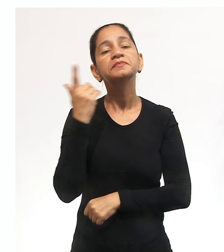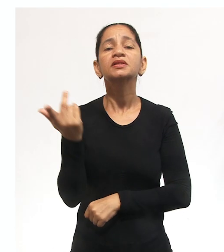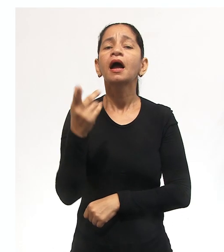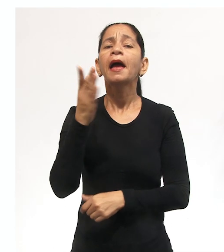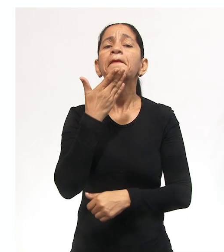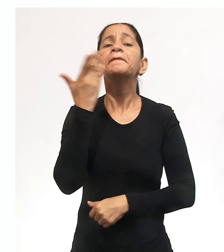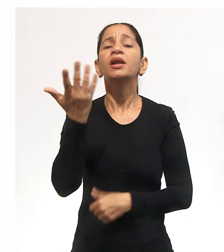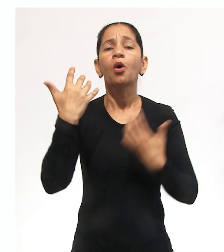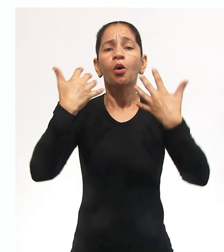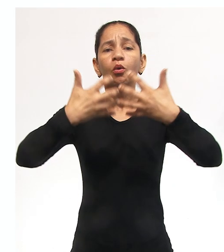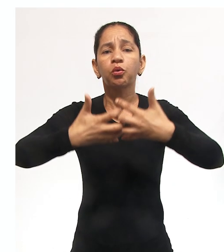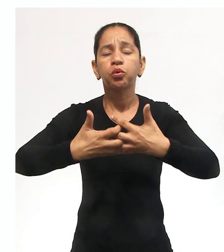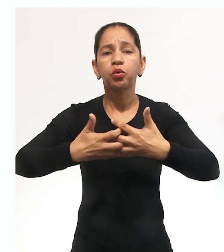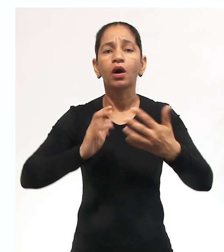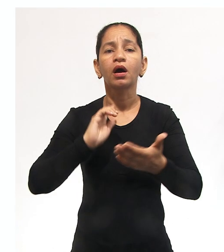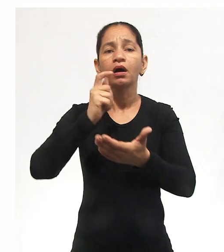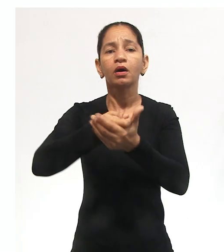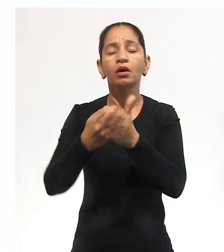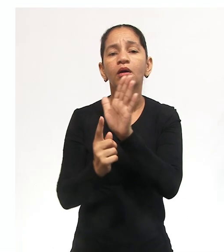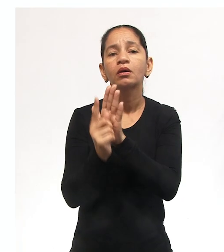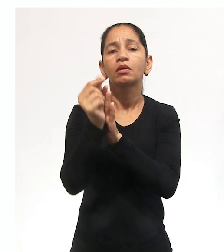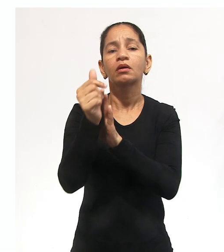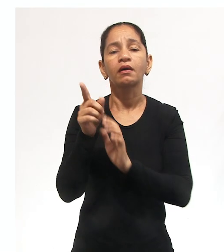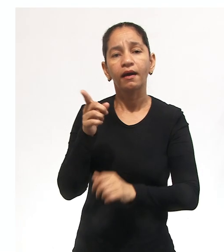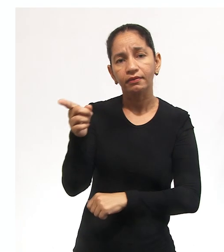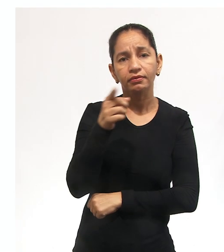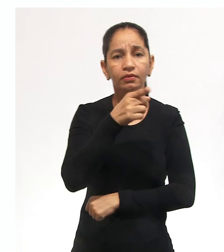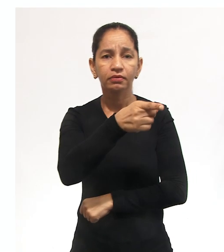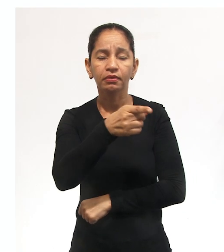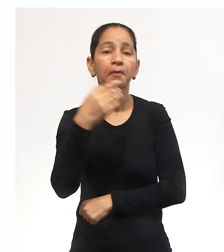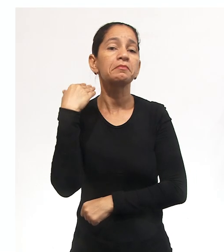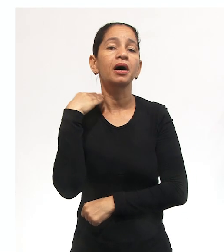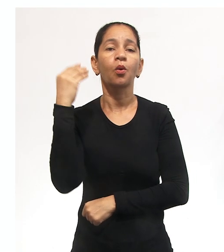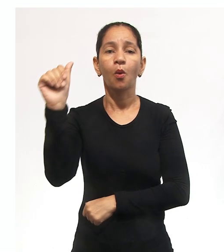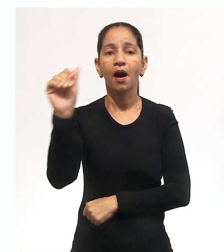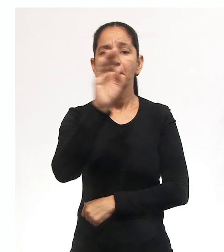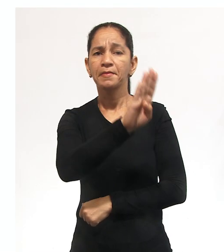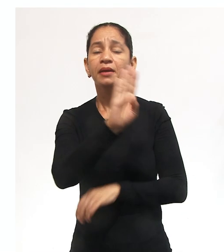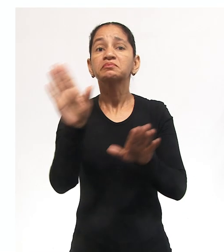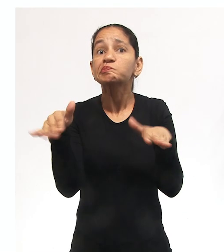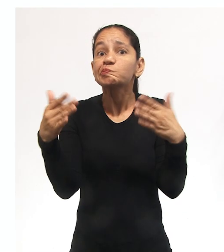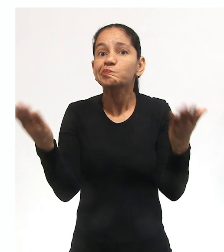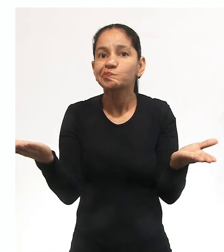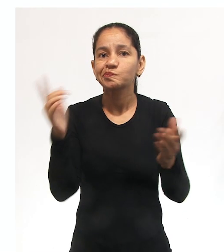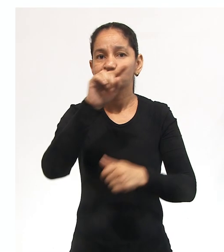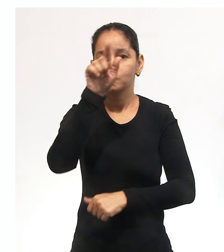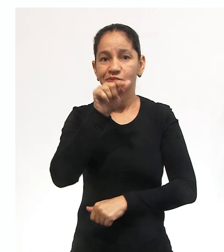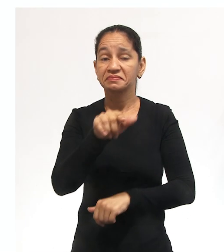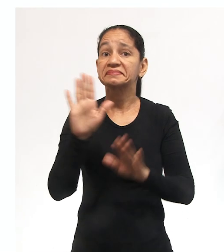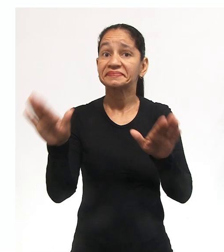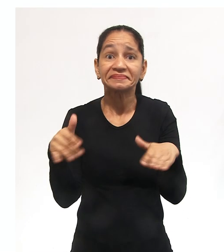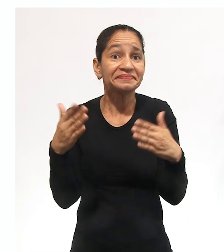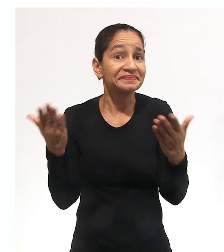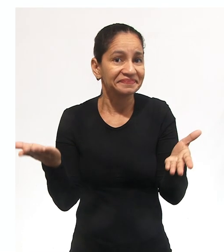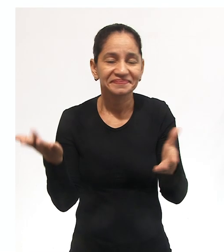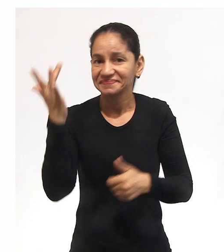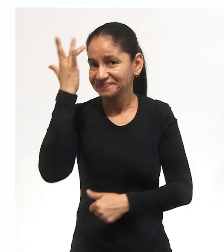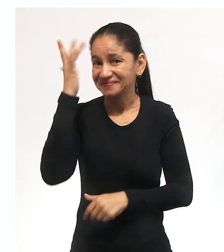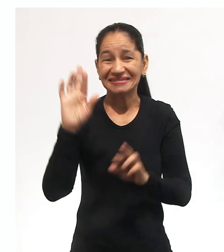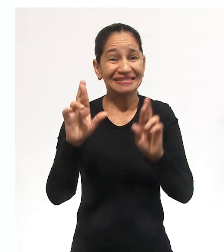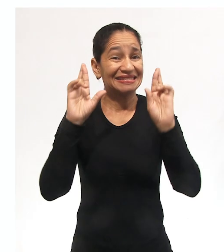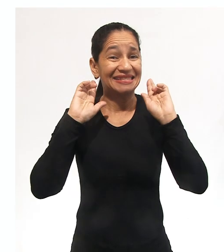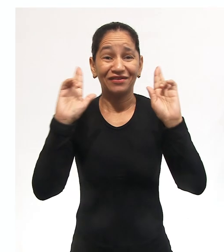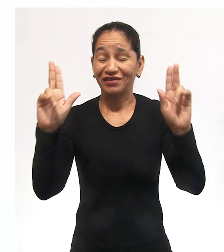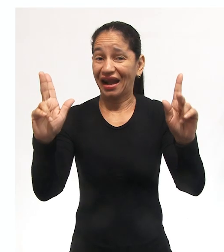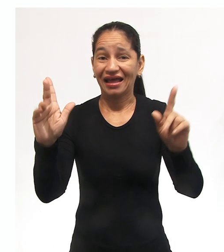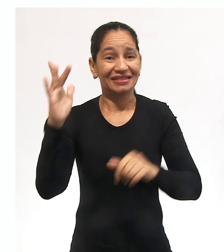eu financiar esse meu maquinário no banco A ou no banco B? Como eu estou lidando com taxas em unidades de